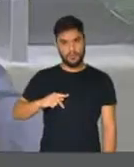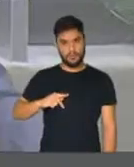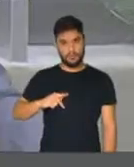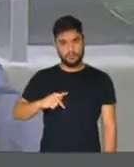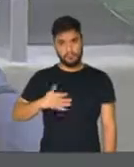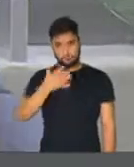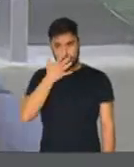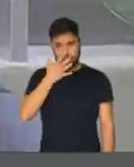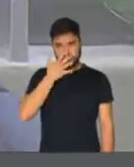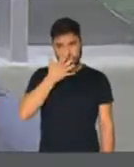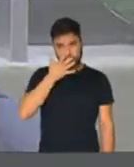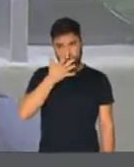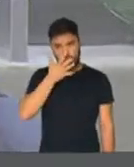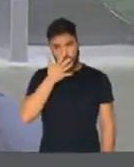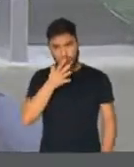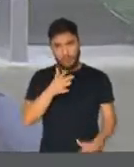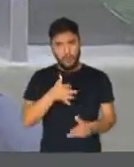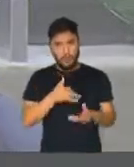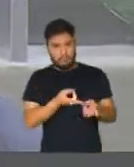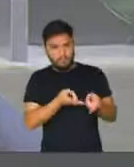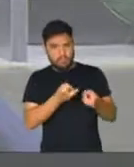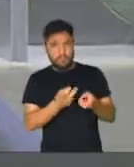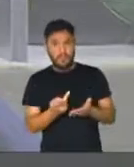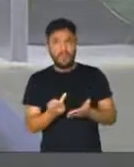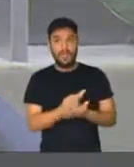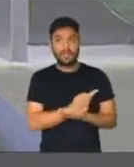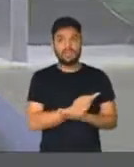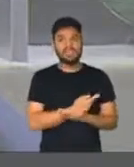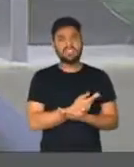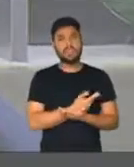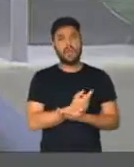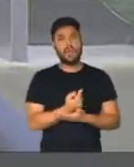diante de um fato ocorrido em